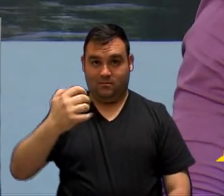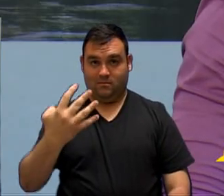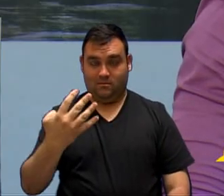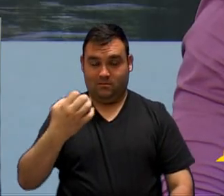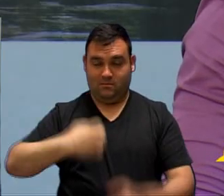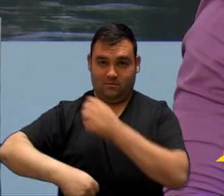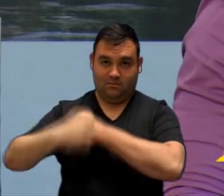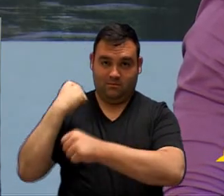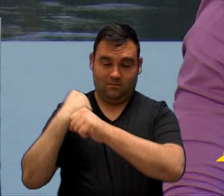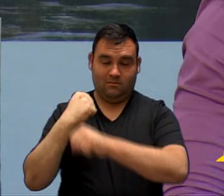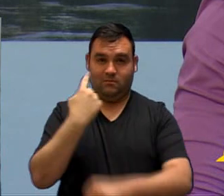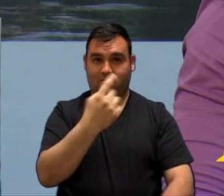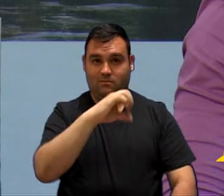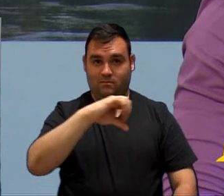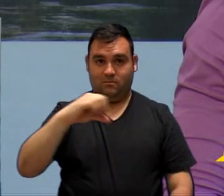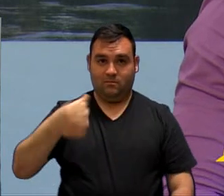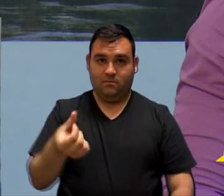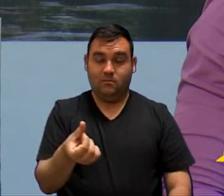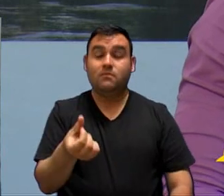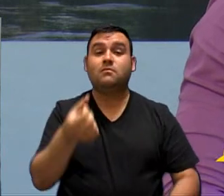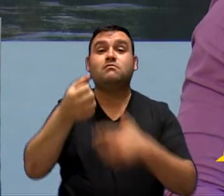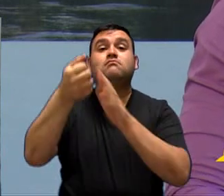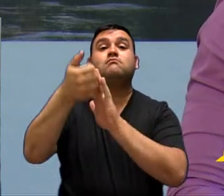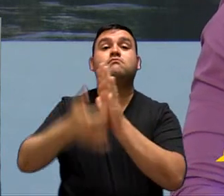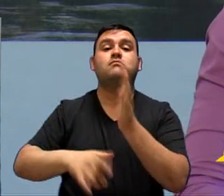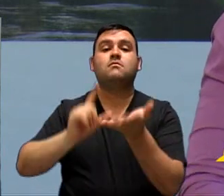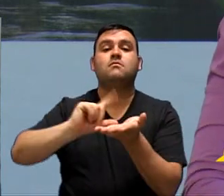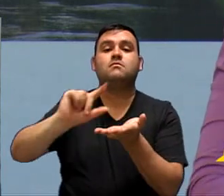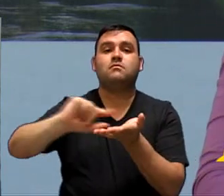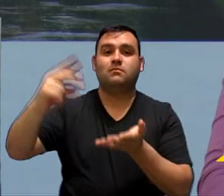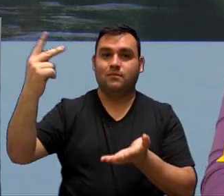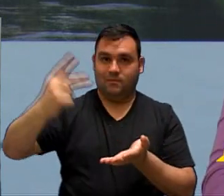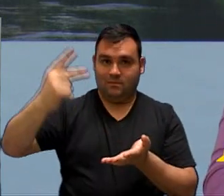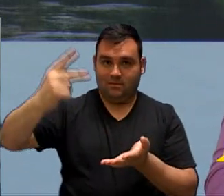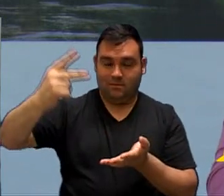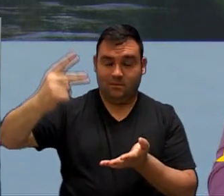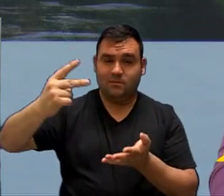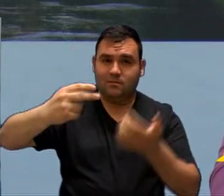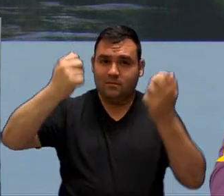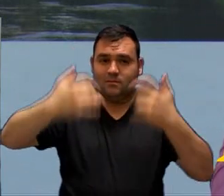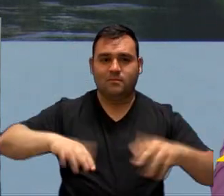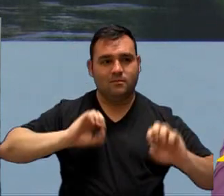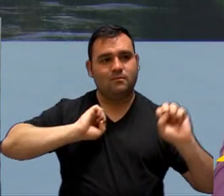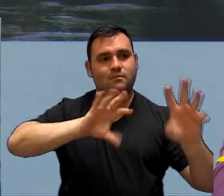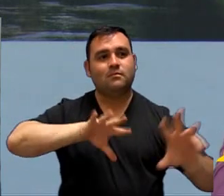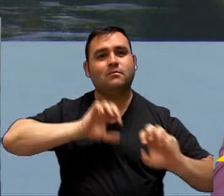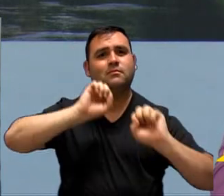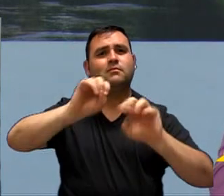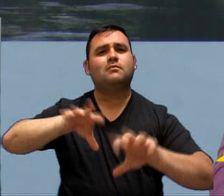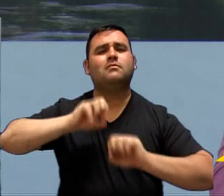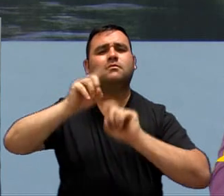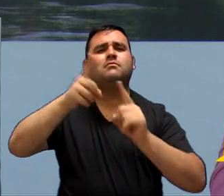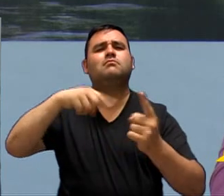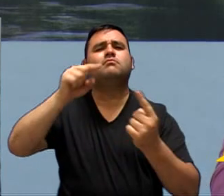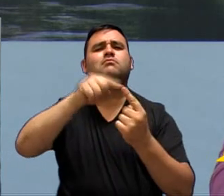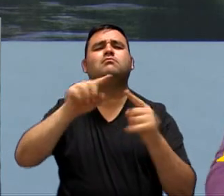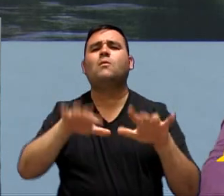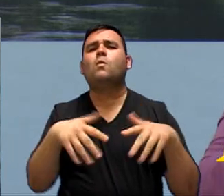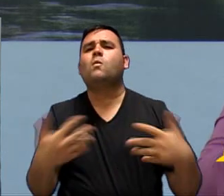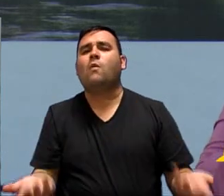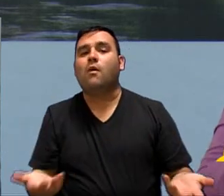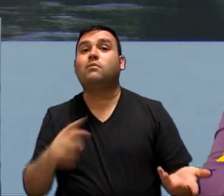de 1996, diz no seu artigo 2º que a educação tem como uma de suas